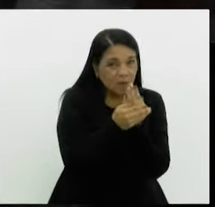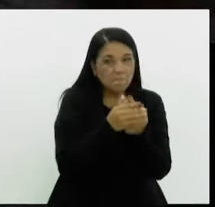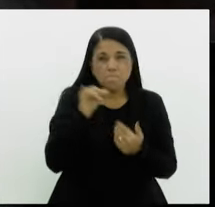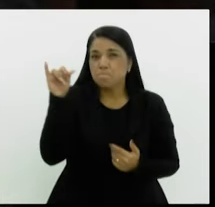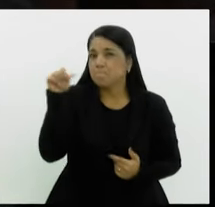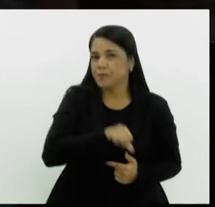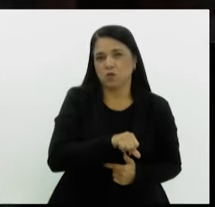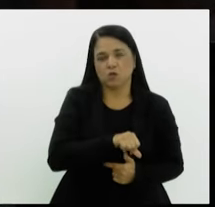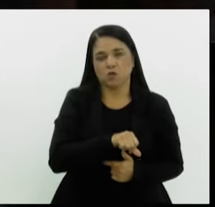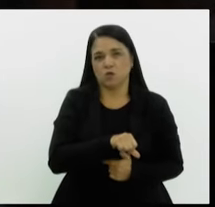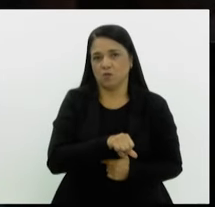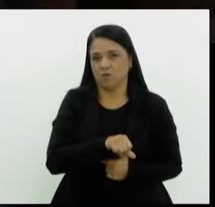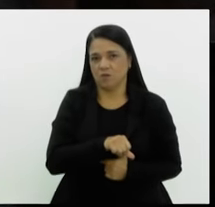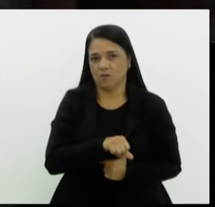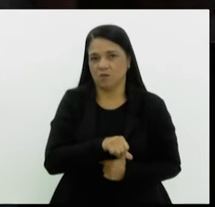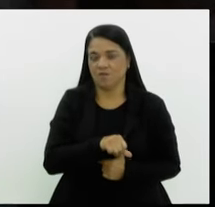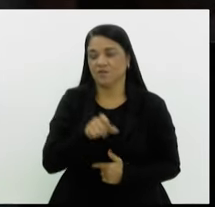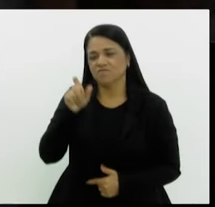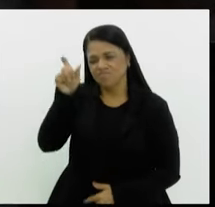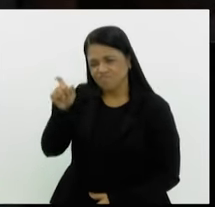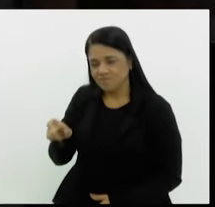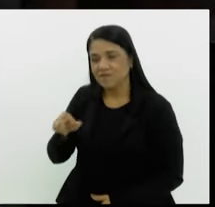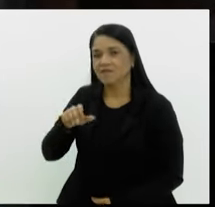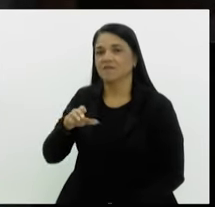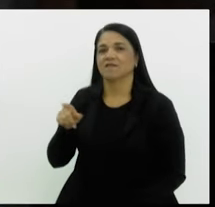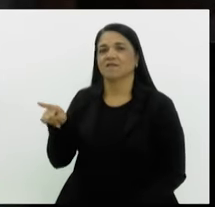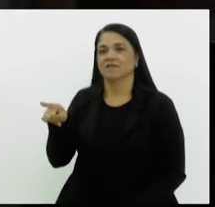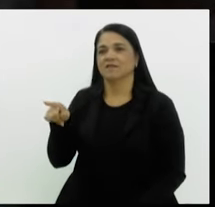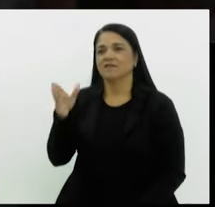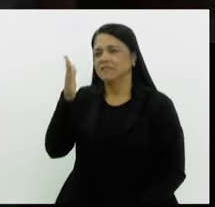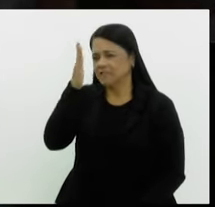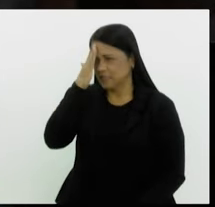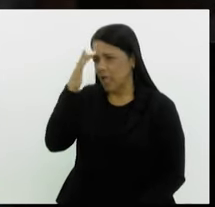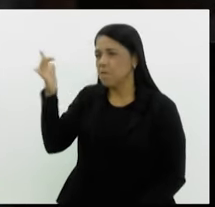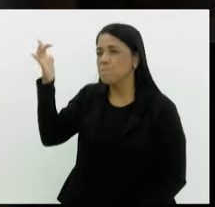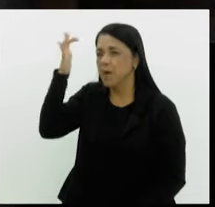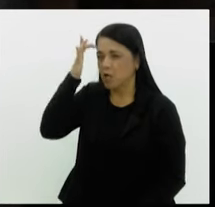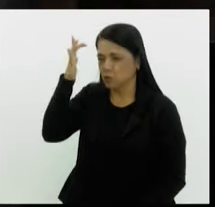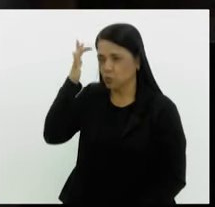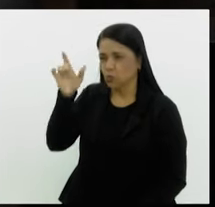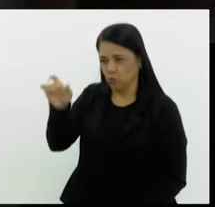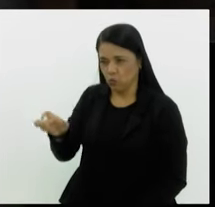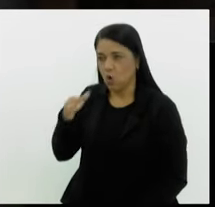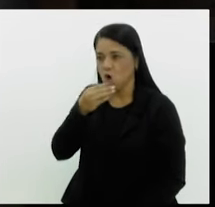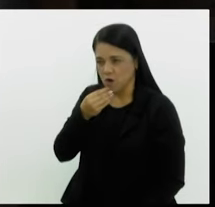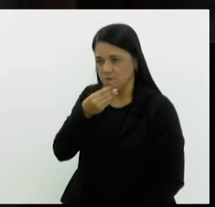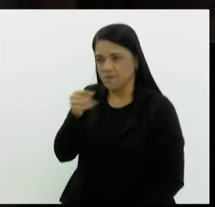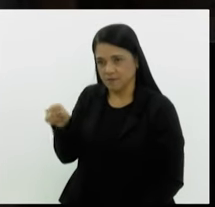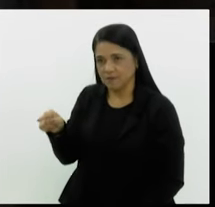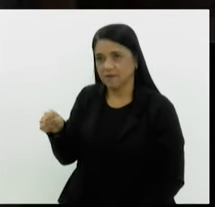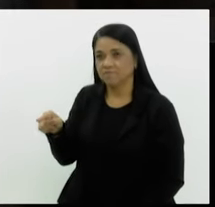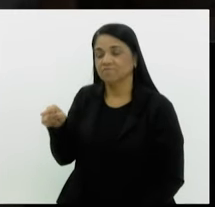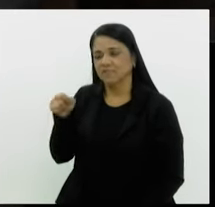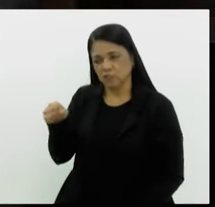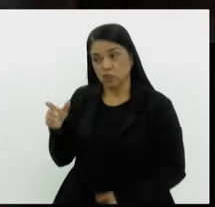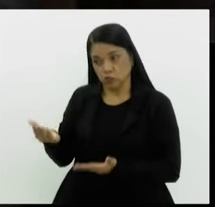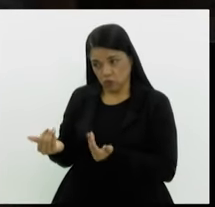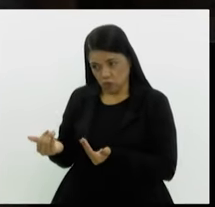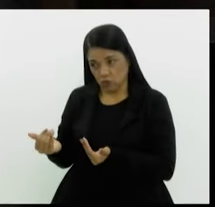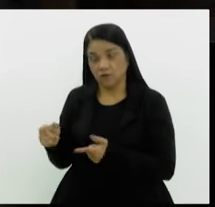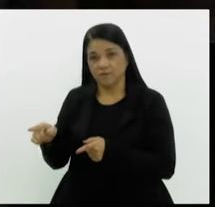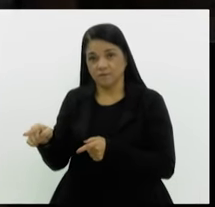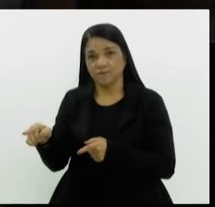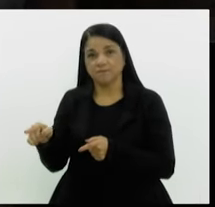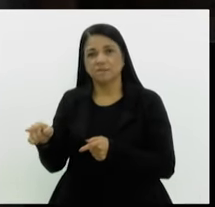Deputado Carlos, o senhor é um homem maduro, deve ter pego um bom... Embora seja mais jovem, mas deve ter pego